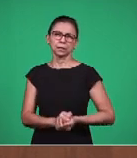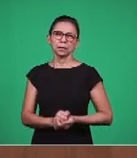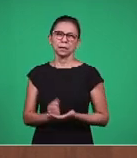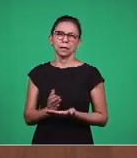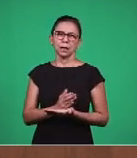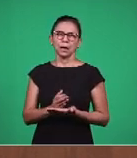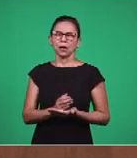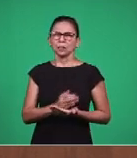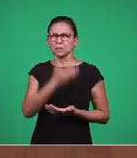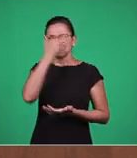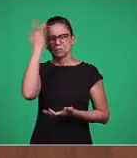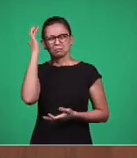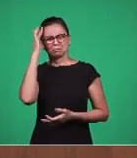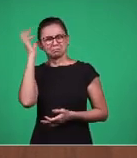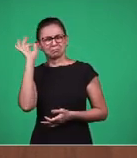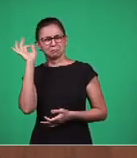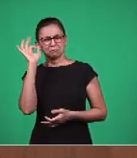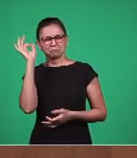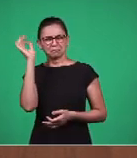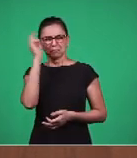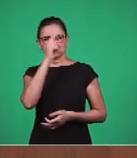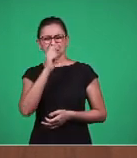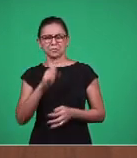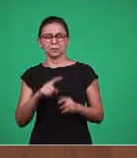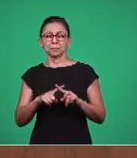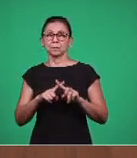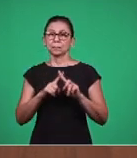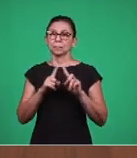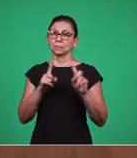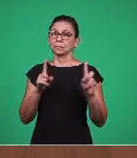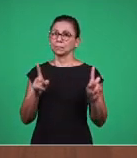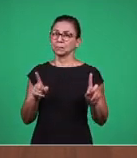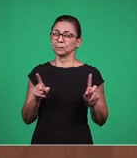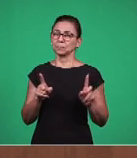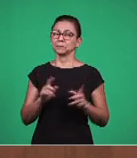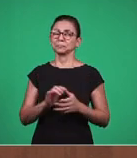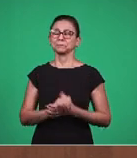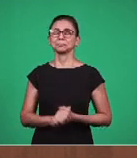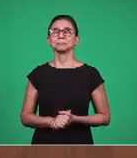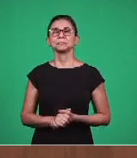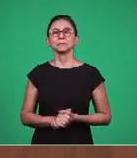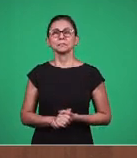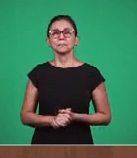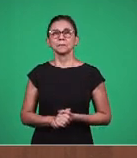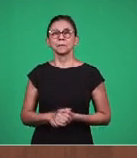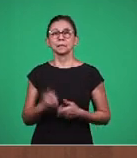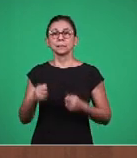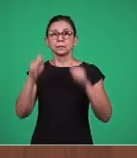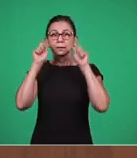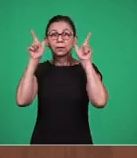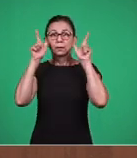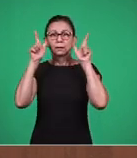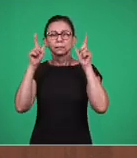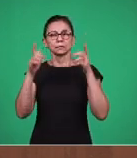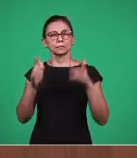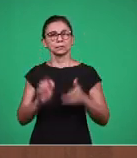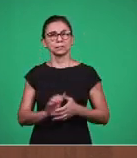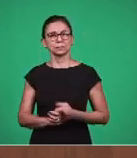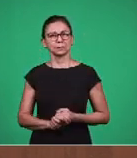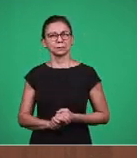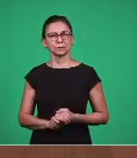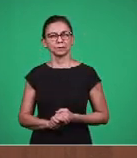despertamento. E agora os irmãos vão ver a riqueza daquilo que o Senhor tem